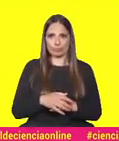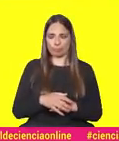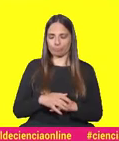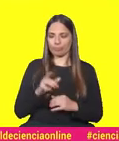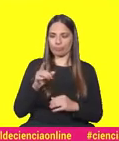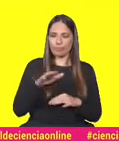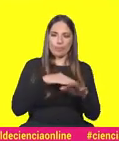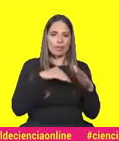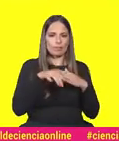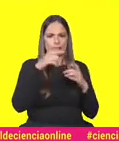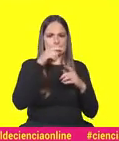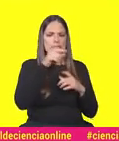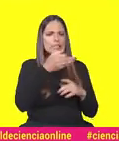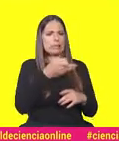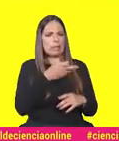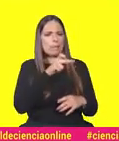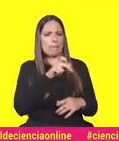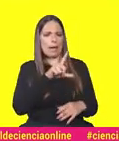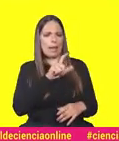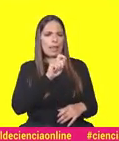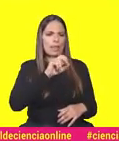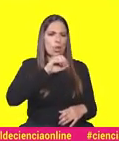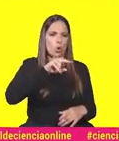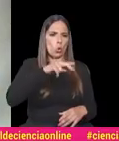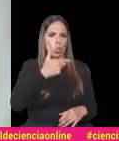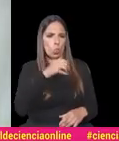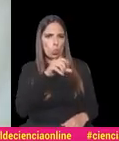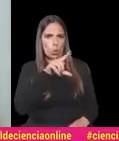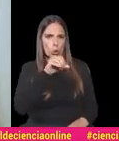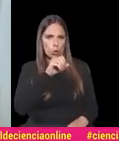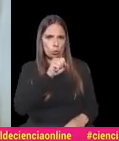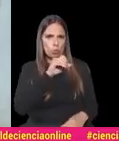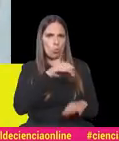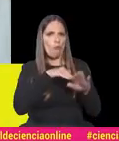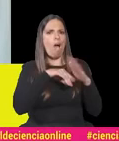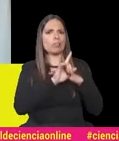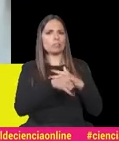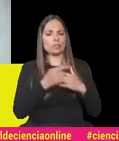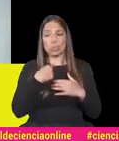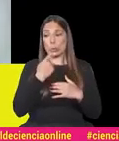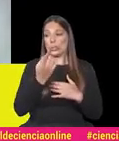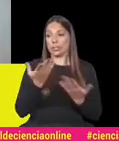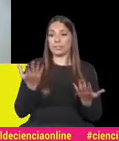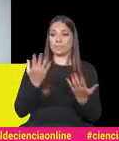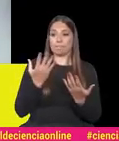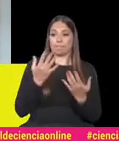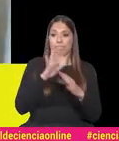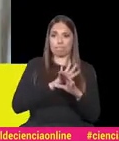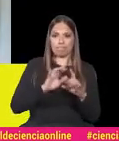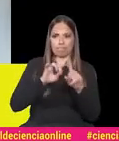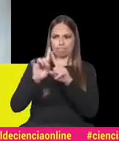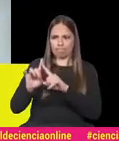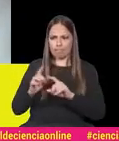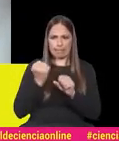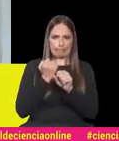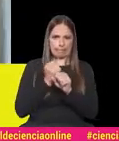Otávio, o que é que faz um paleontólogo, afinal? Eu diria que o paleontólogo tem várias partes do seu